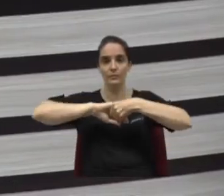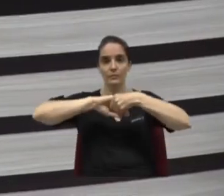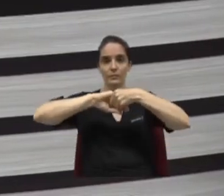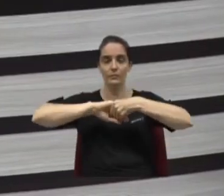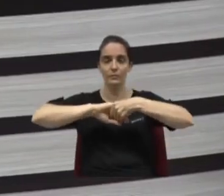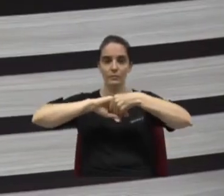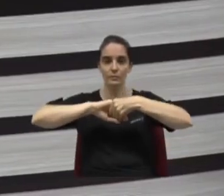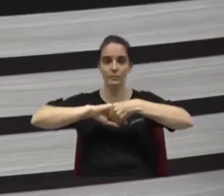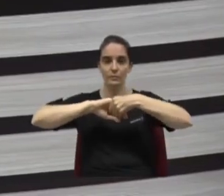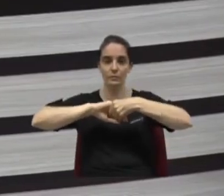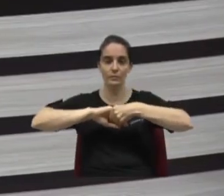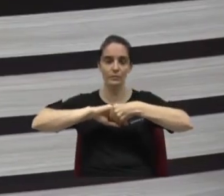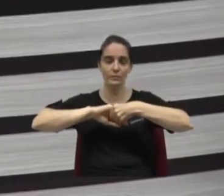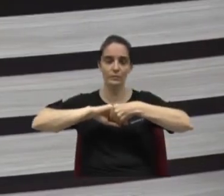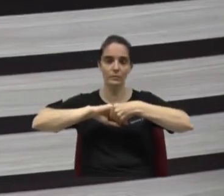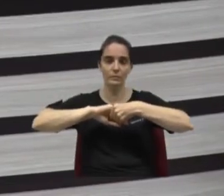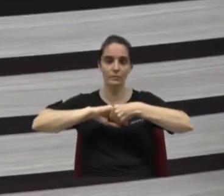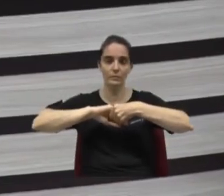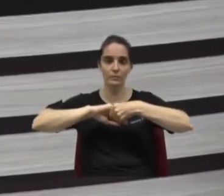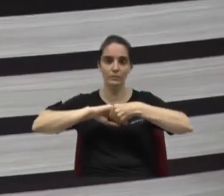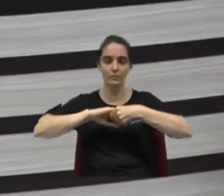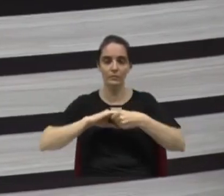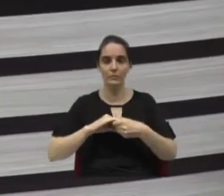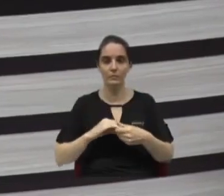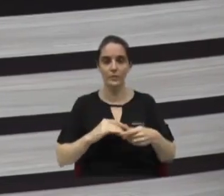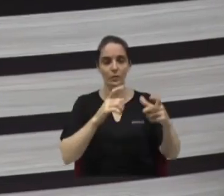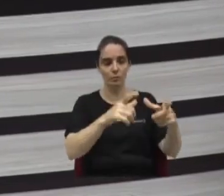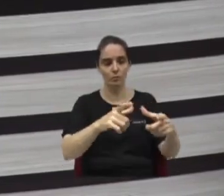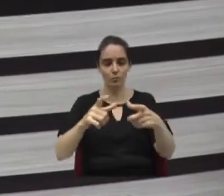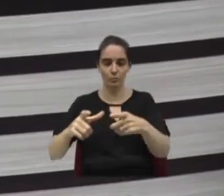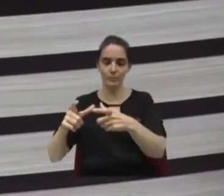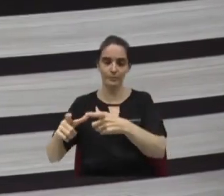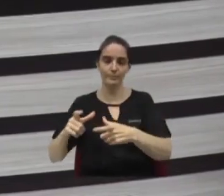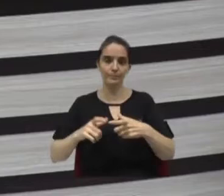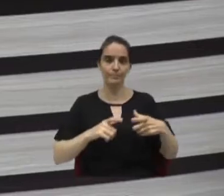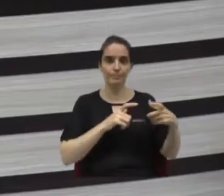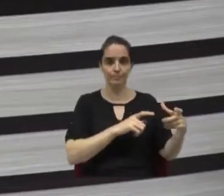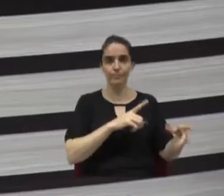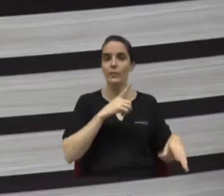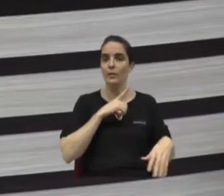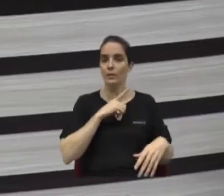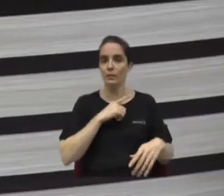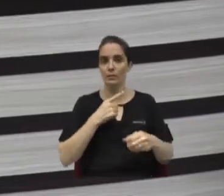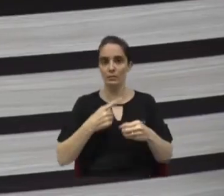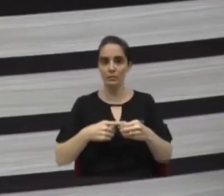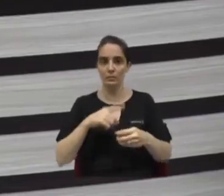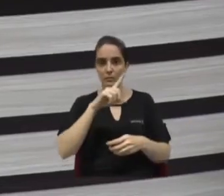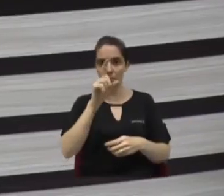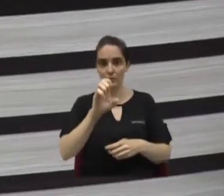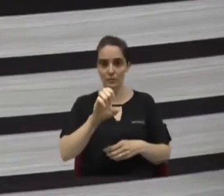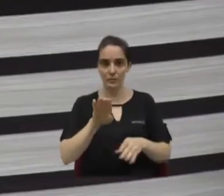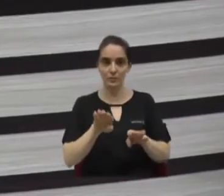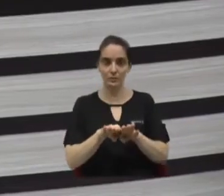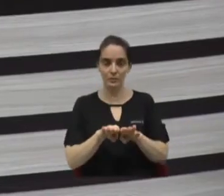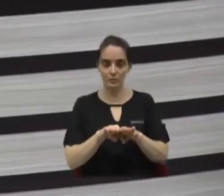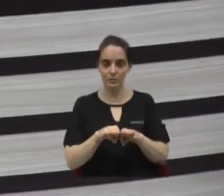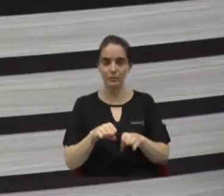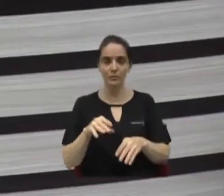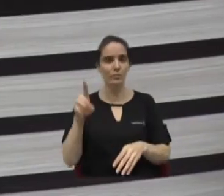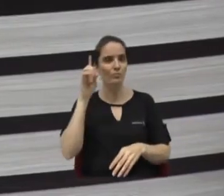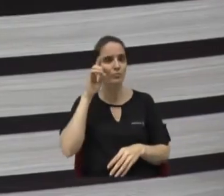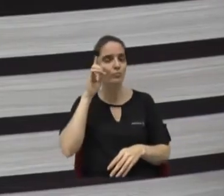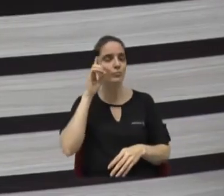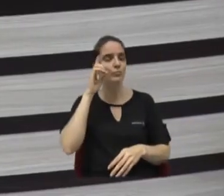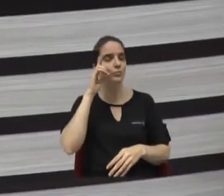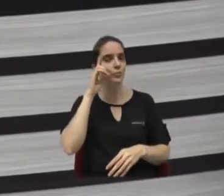as guarnições que nós temos na nossa cidade, que são, sim, sempre atentos. O vereador Zé Damis, que mais participa disso, que todo dia passa lá